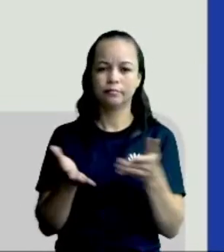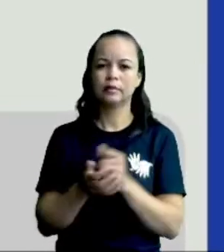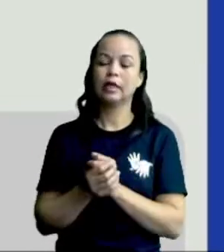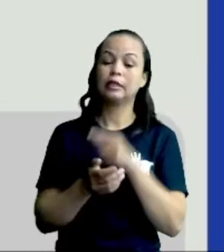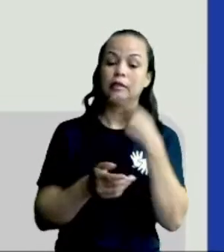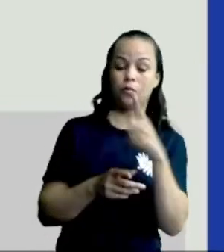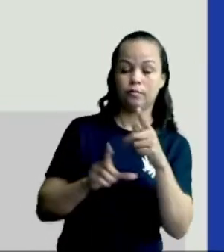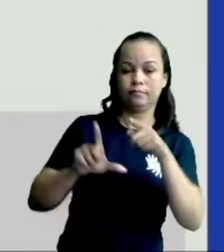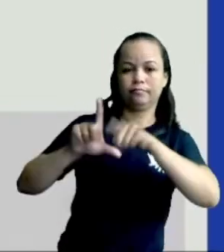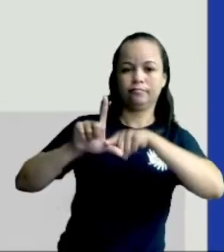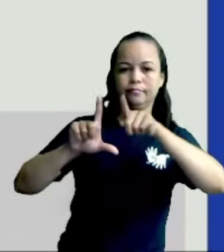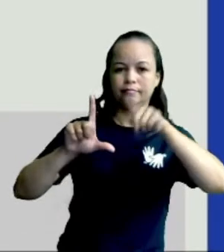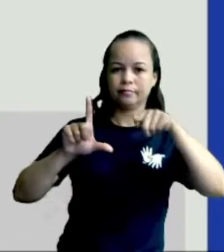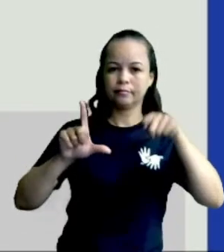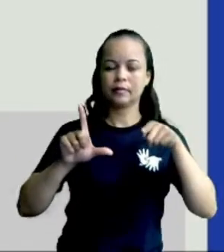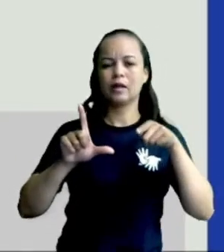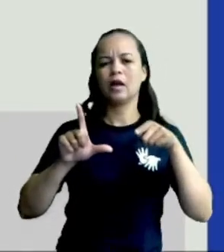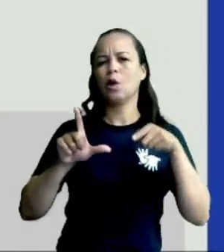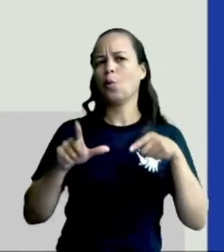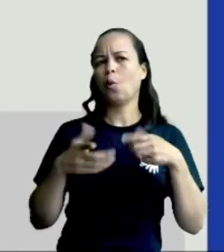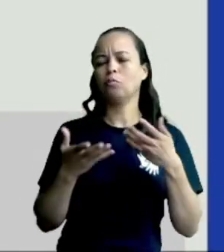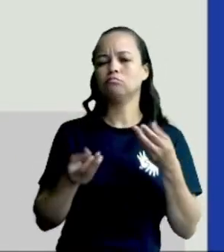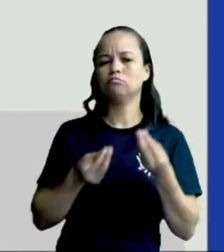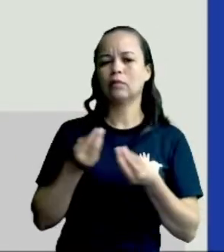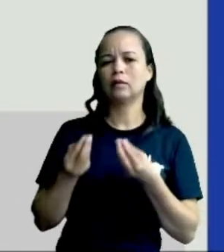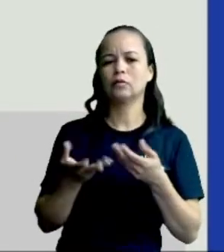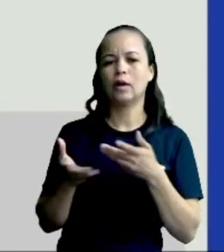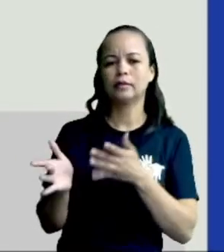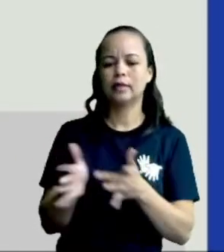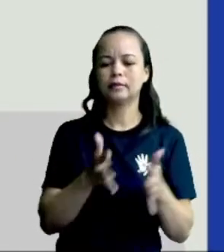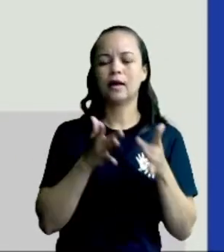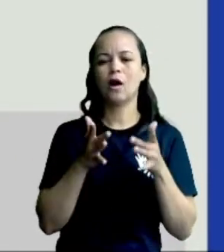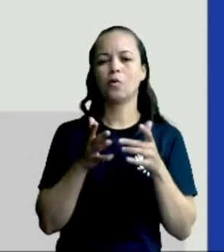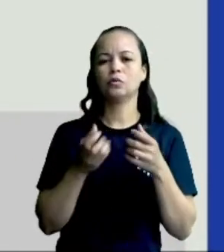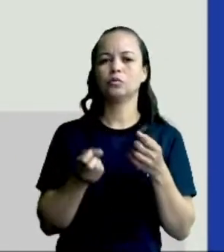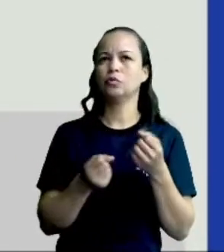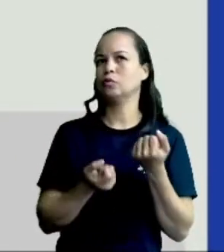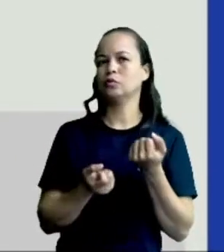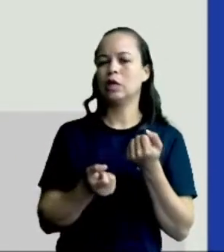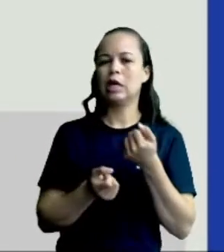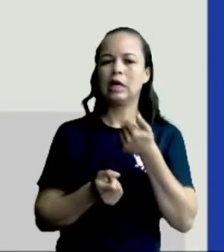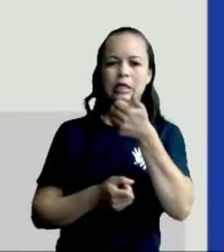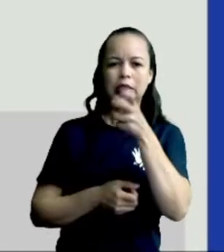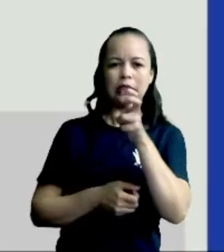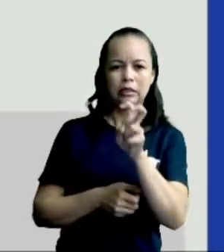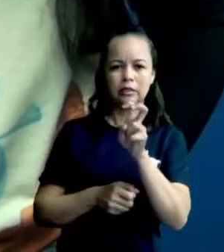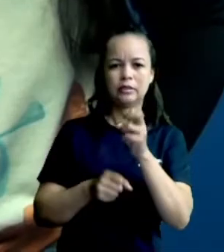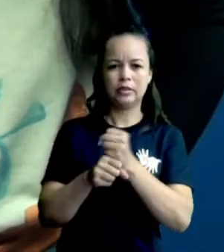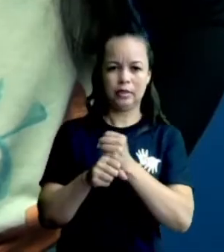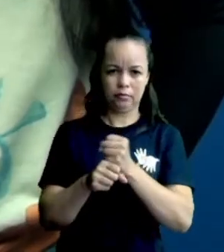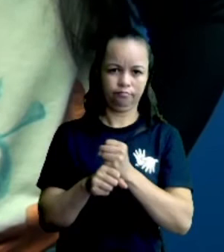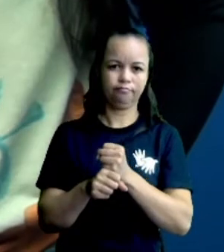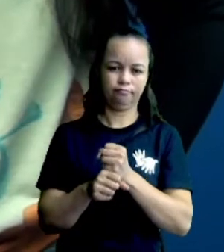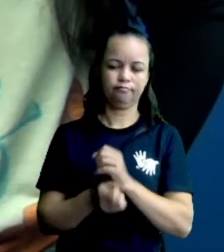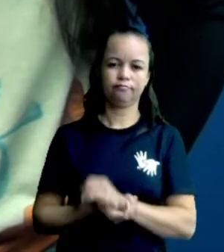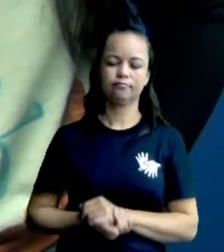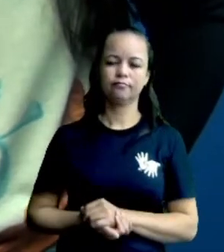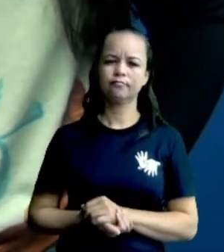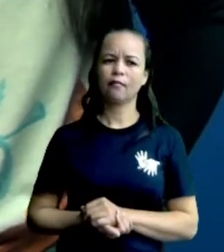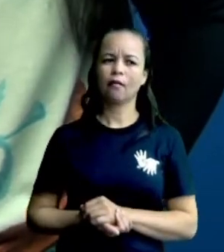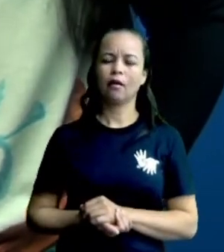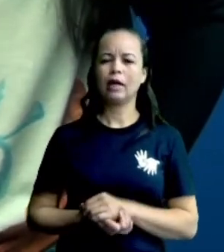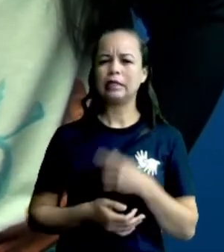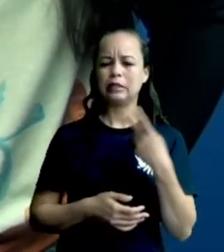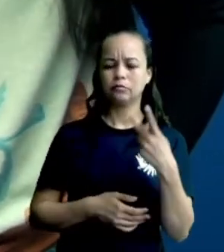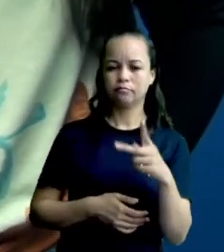um gráfico com a atualização no decorrer de 15 anos, tá certo? E